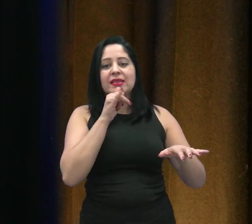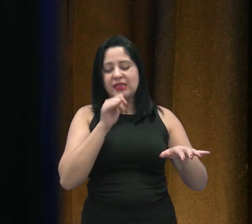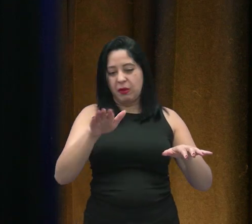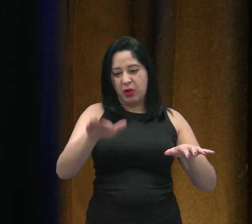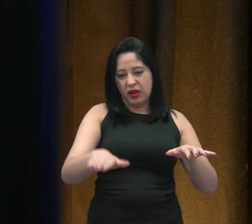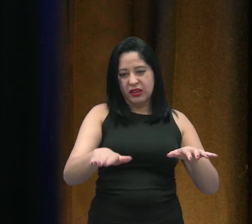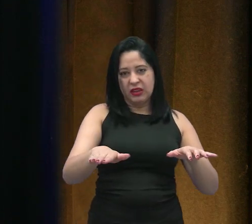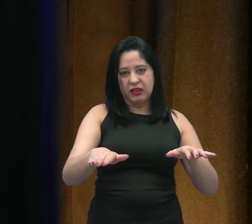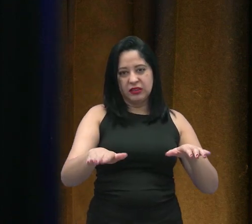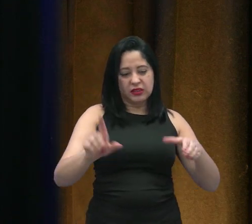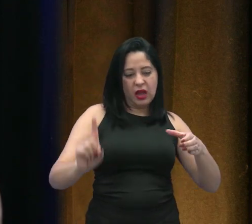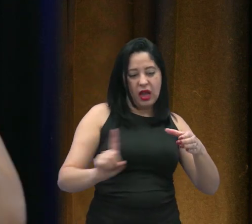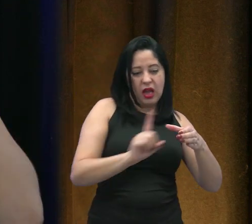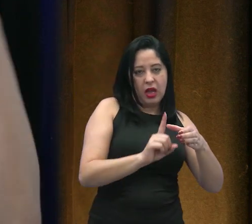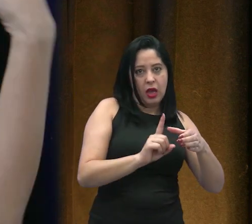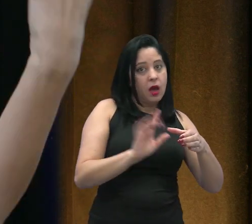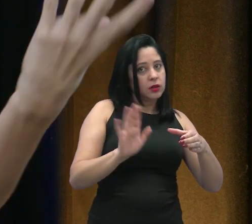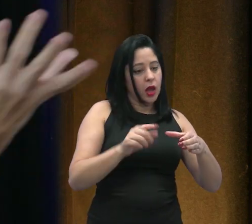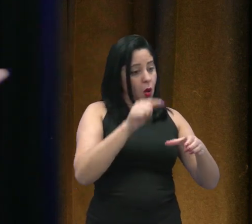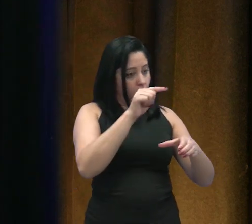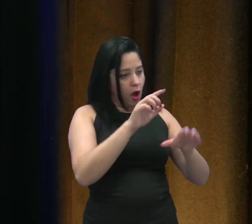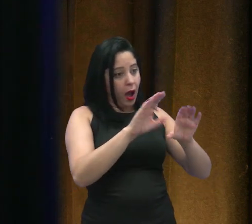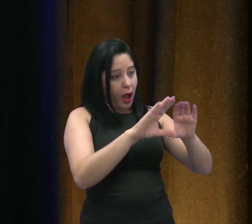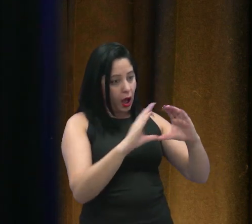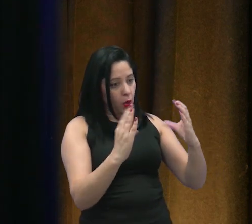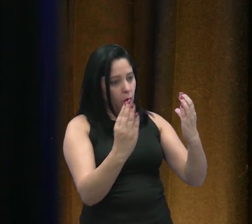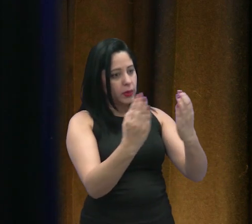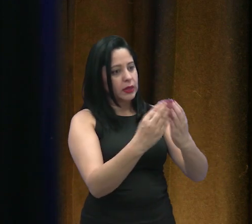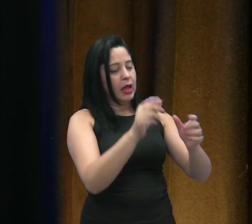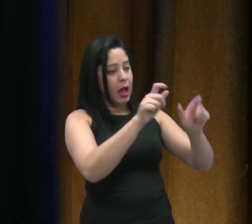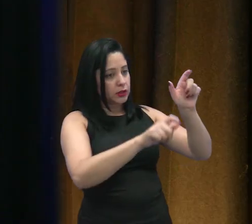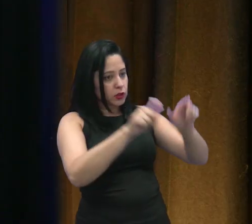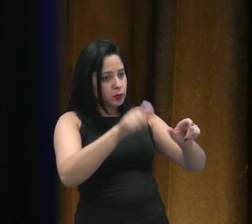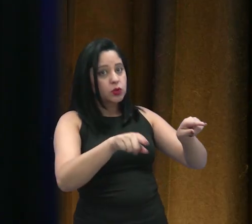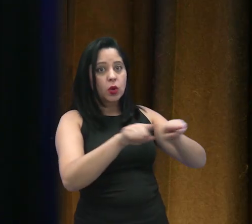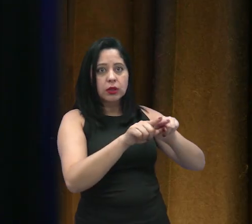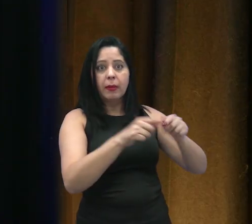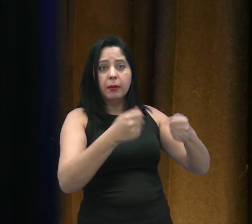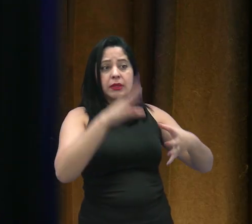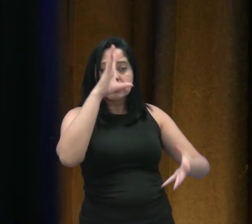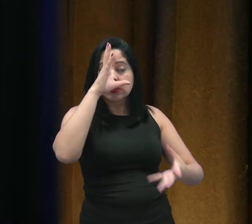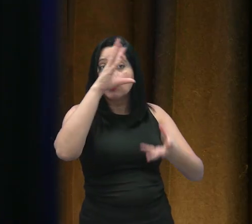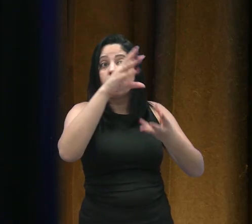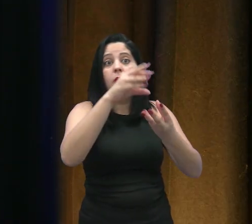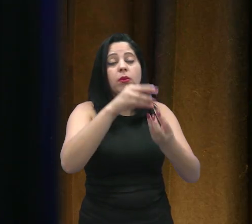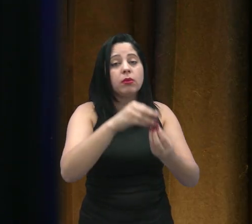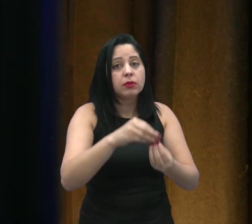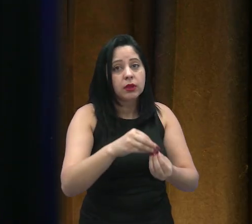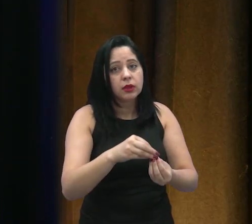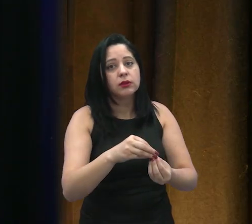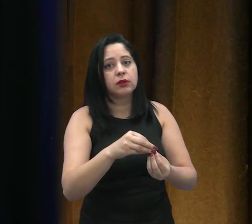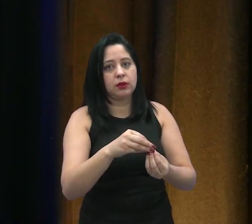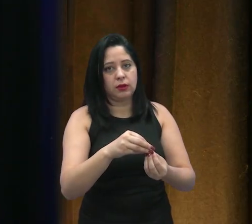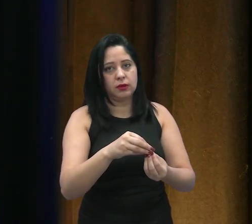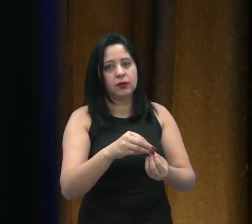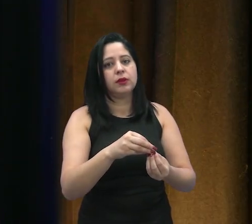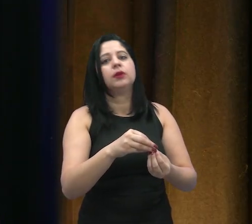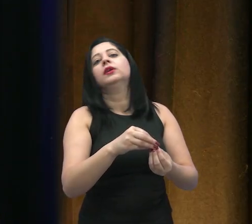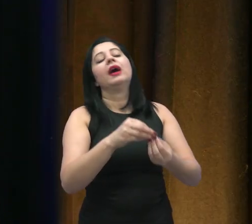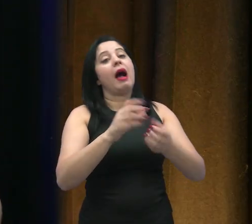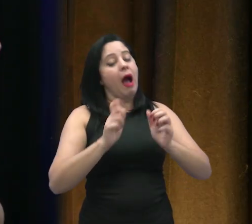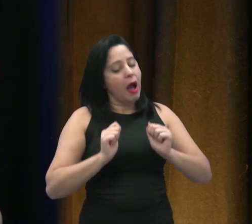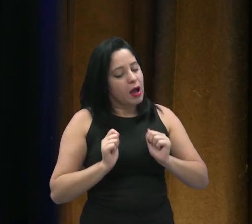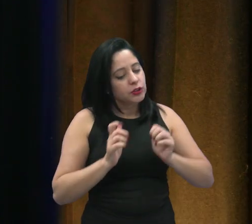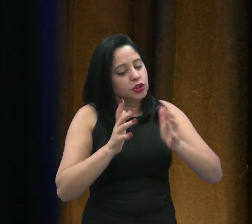está sendo incluída, mas com todo mundo que está à sua volta. Né? Então, assim, quando a gente fala de inclusão, a gente fala do